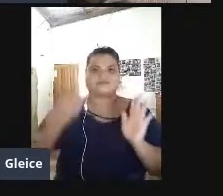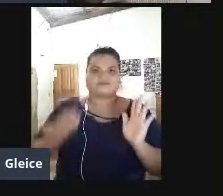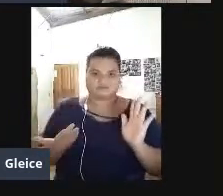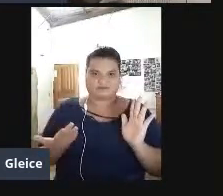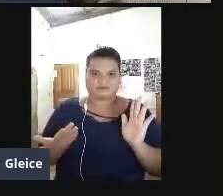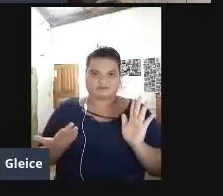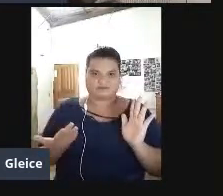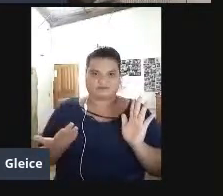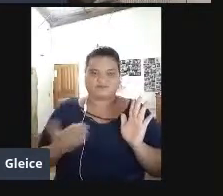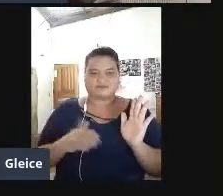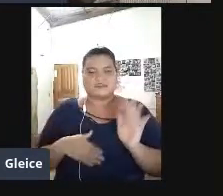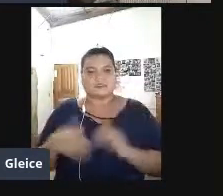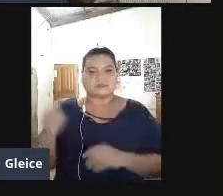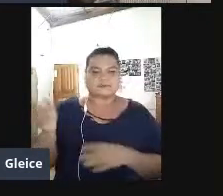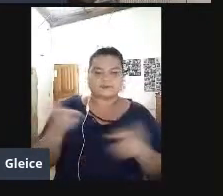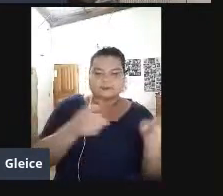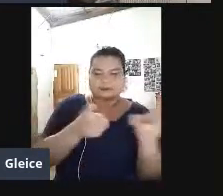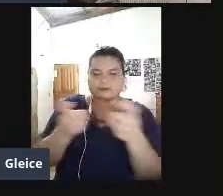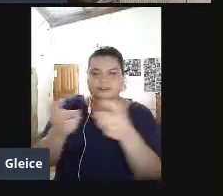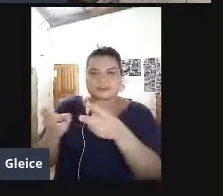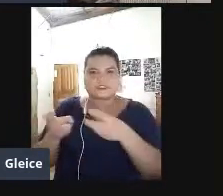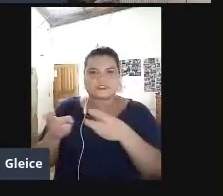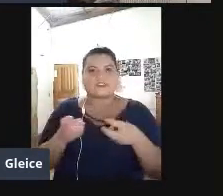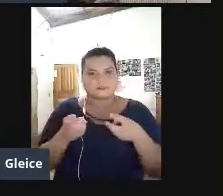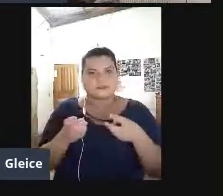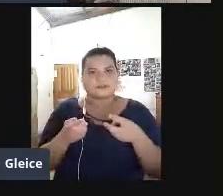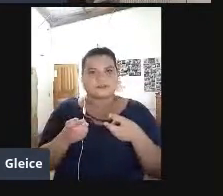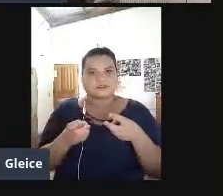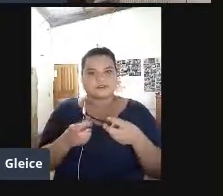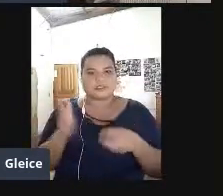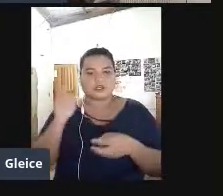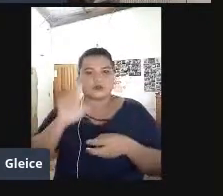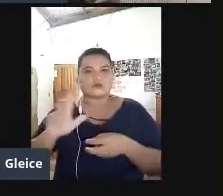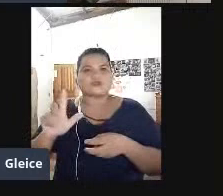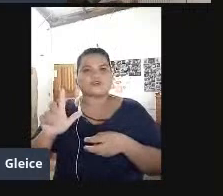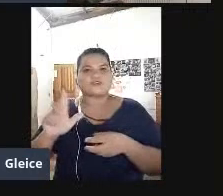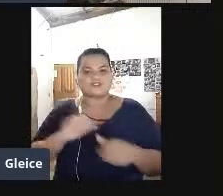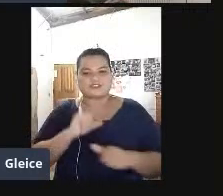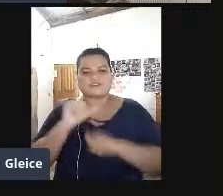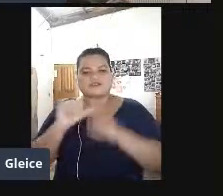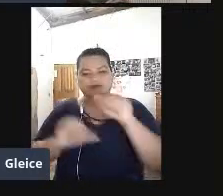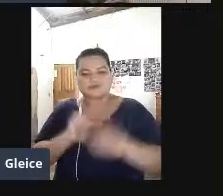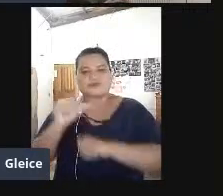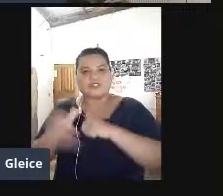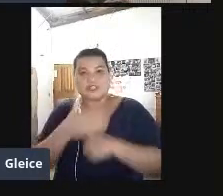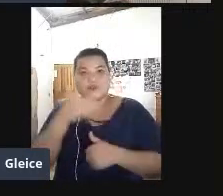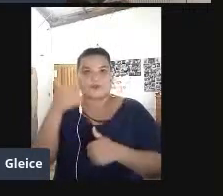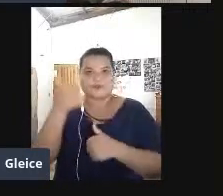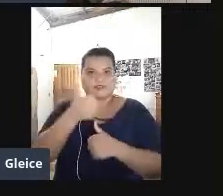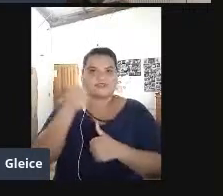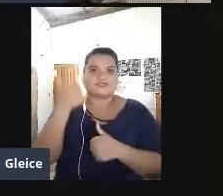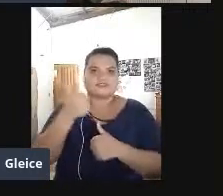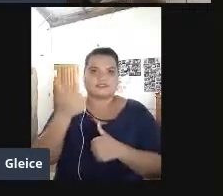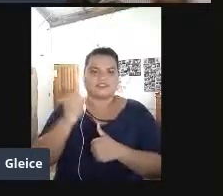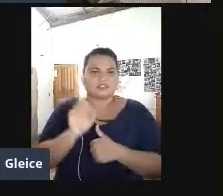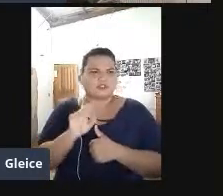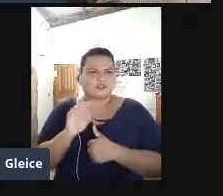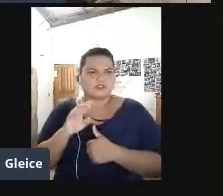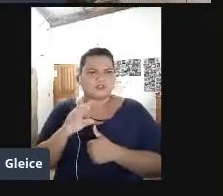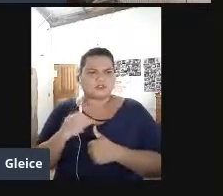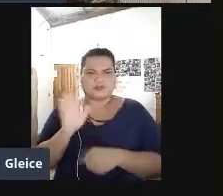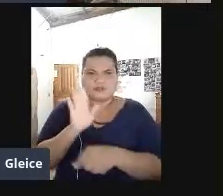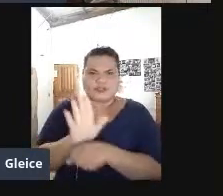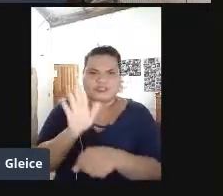conseguindo verificar pouco a pouco que você está conseguindo sair da casinha. Que mais do que você oferecer uma consistência adequada, ou colocar uma